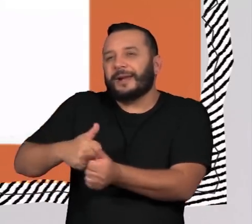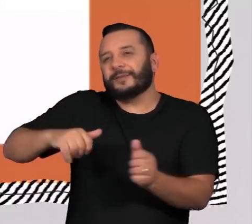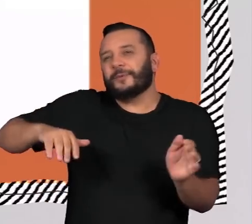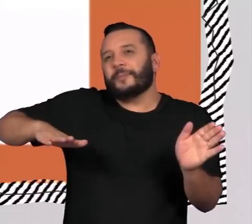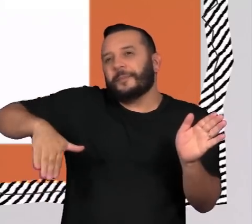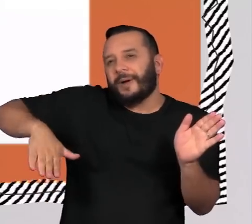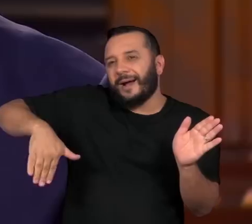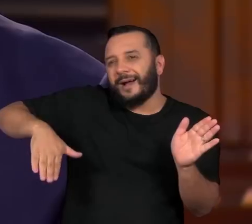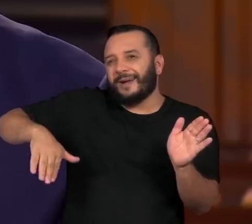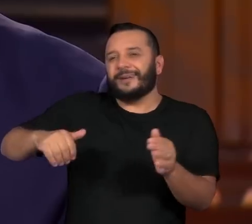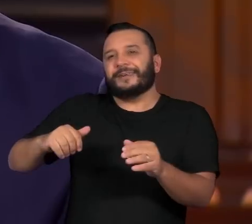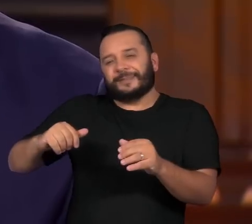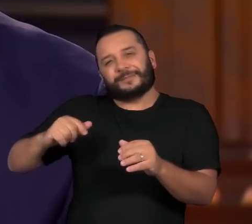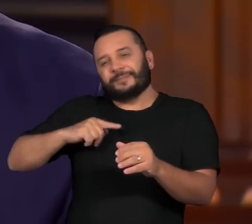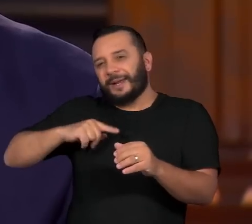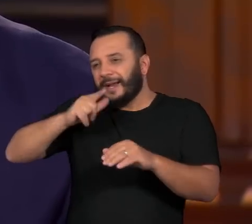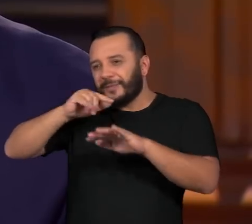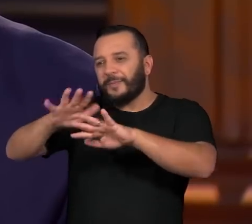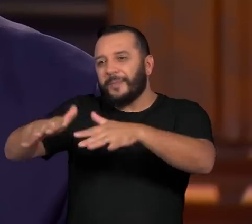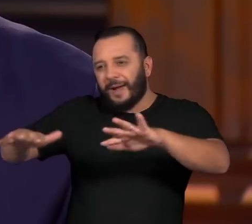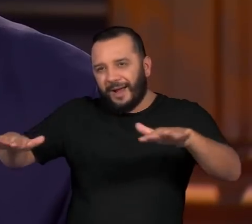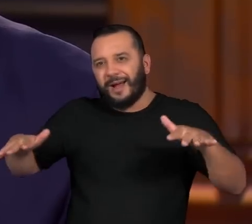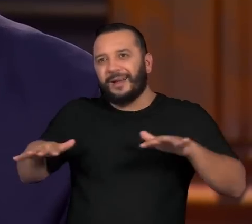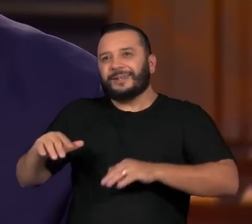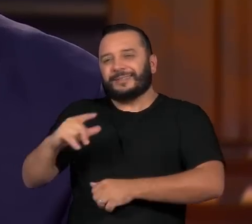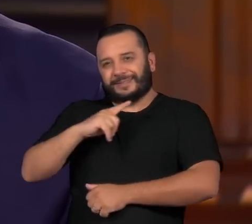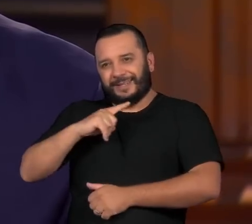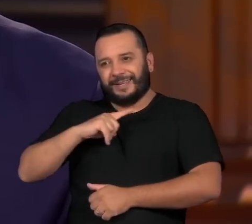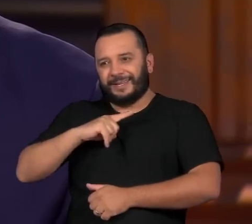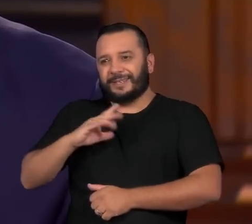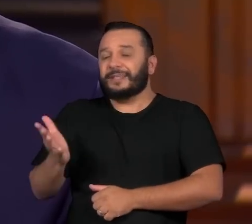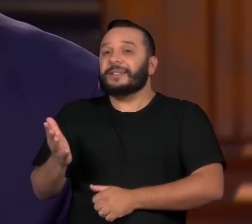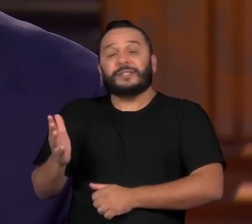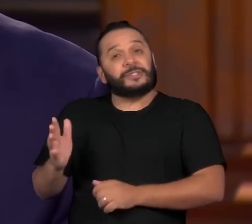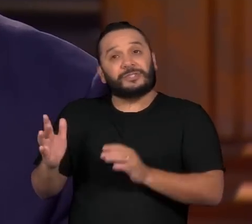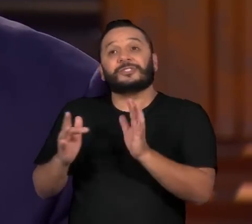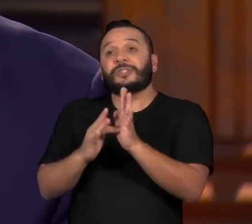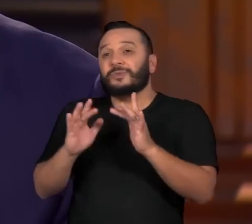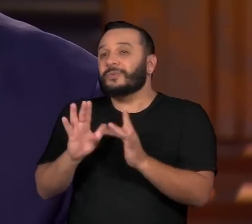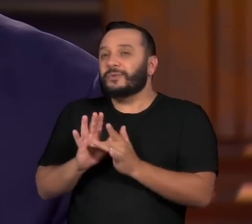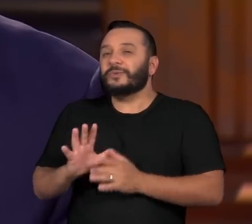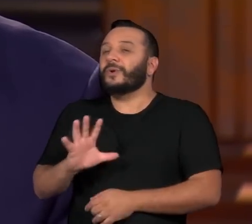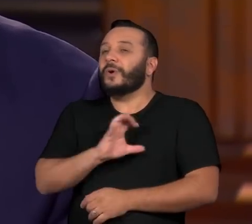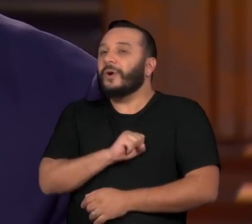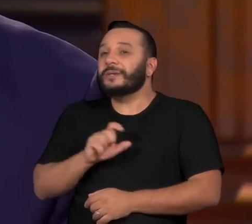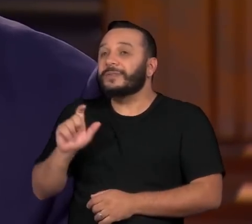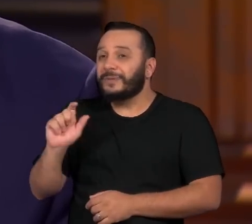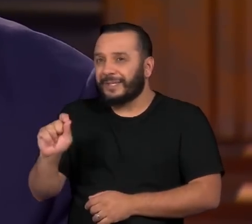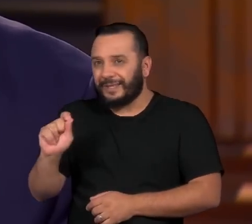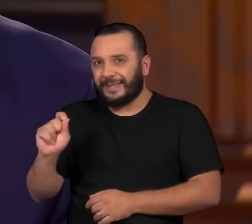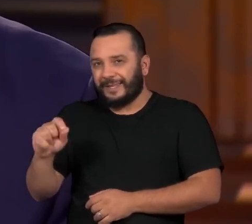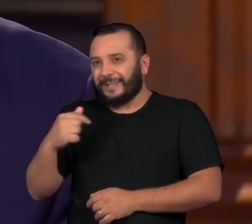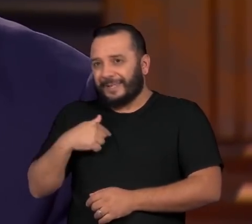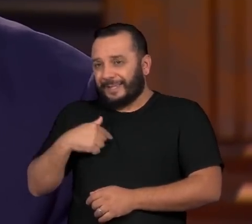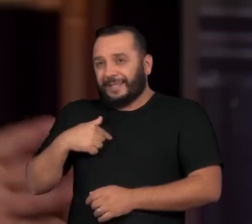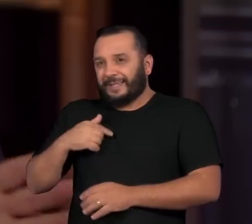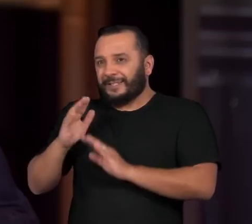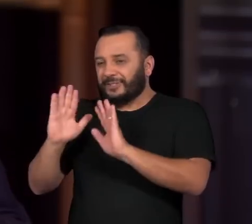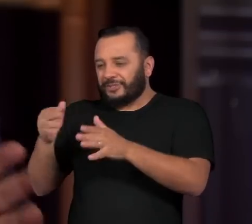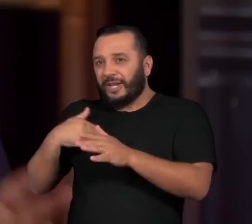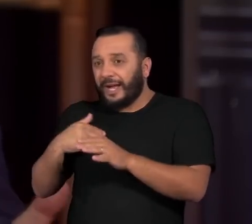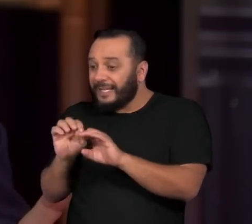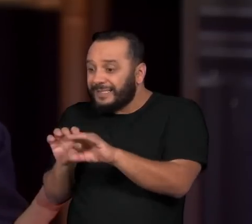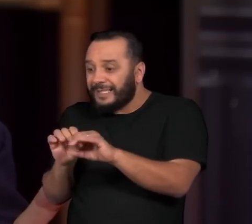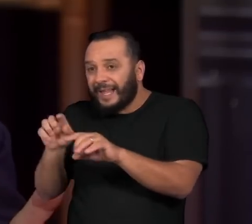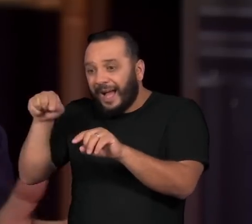de entroncamento. Nosso Senhor escolheu um lugar onde a semente do Evangelho ia transitar.